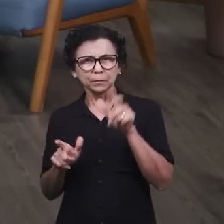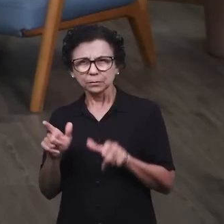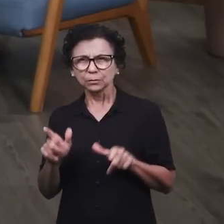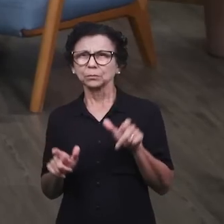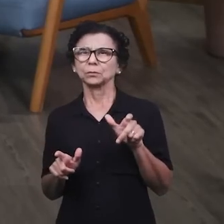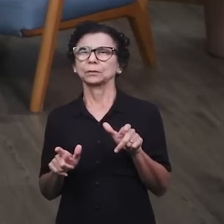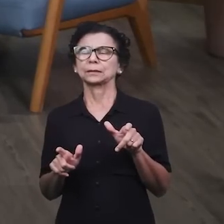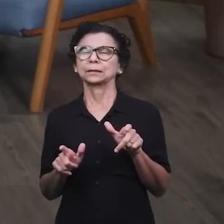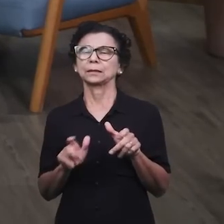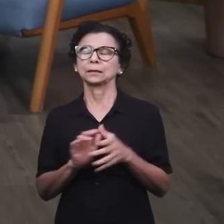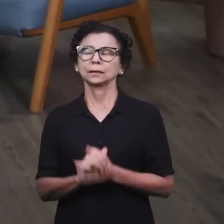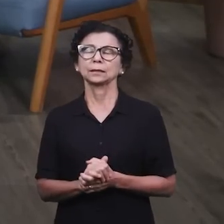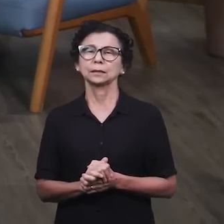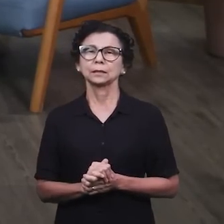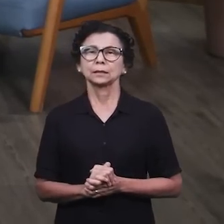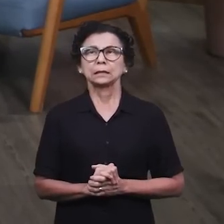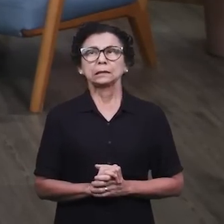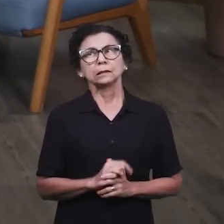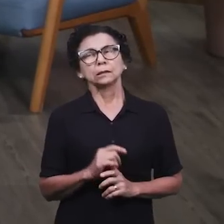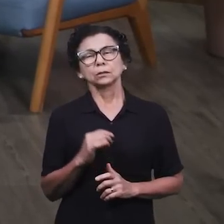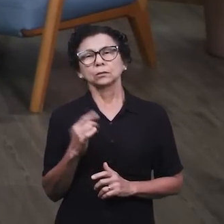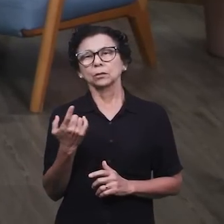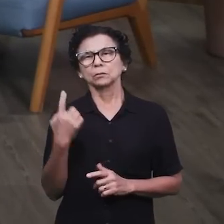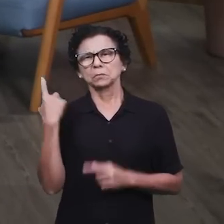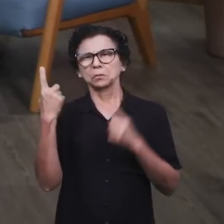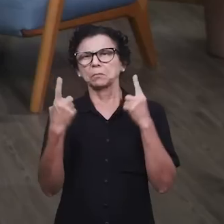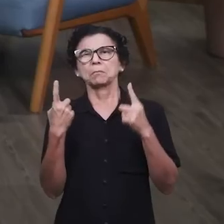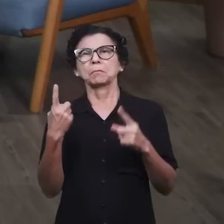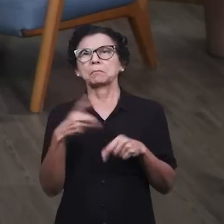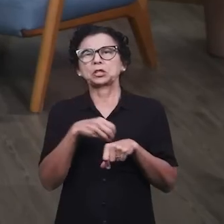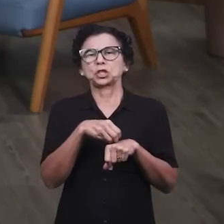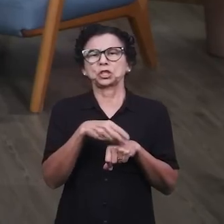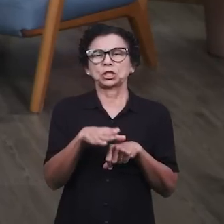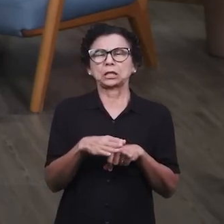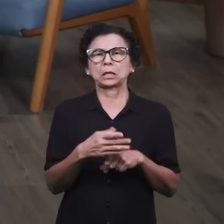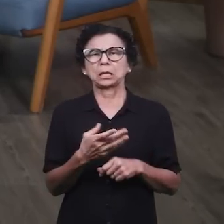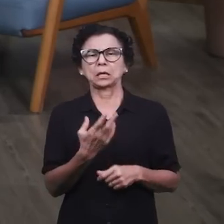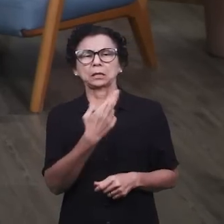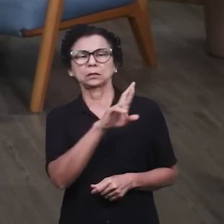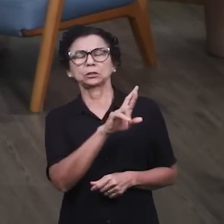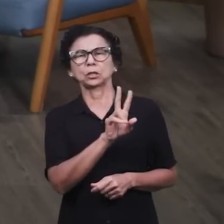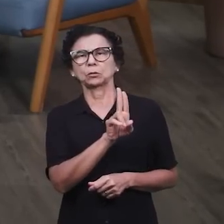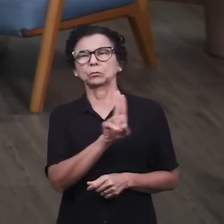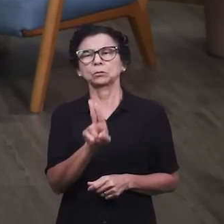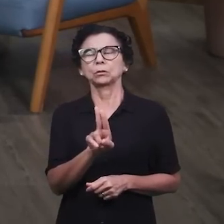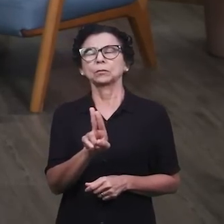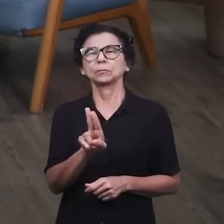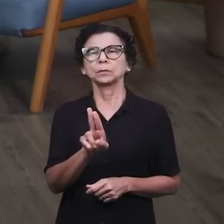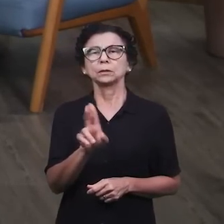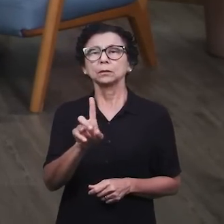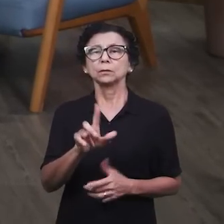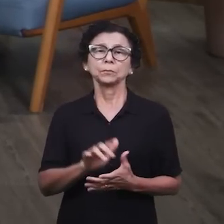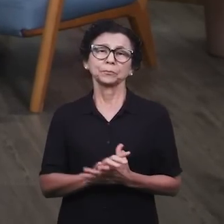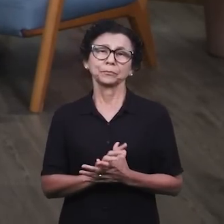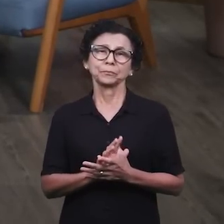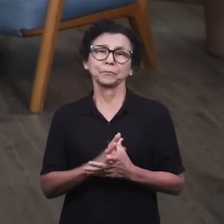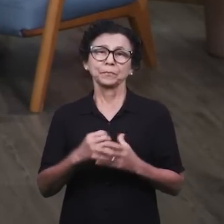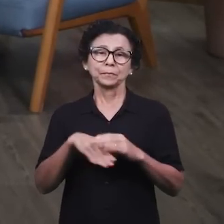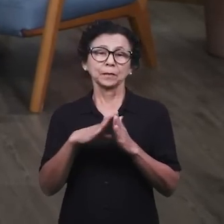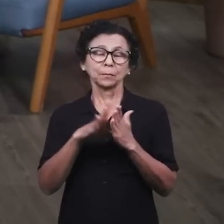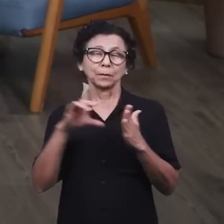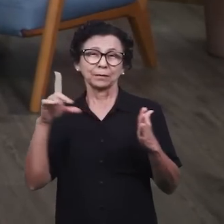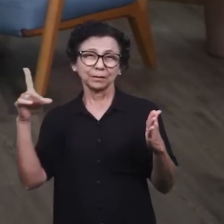entre igreja fiel e igreja infiel, além daquilo que o pastor Josias já colocou, de